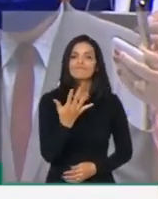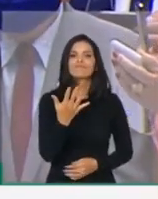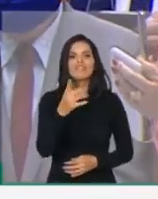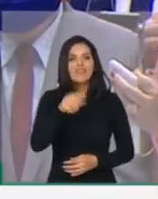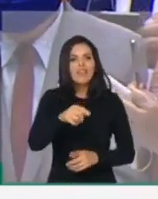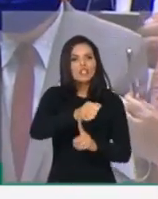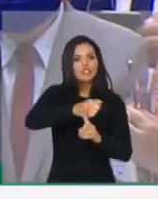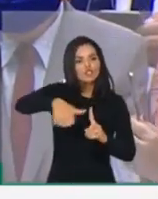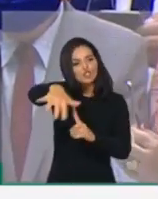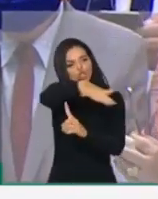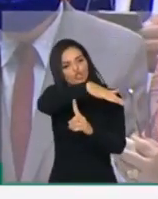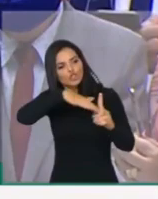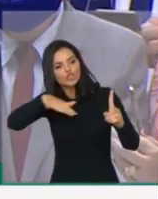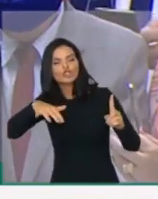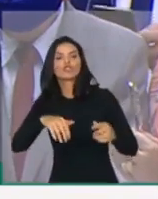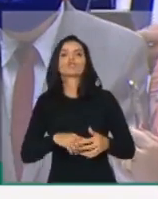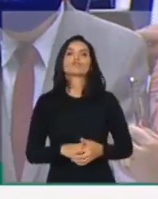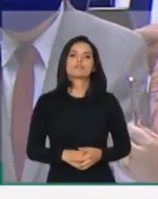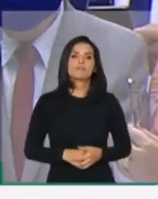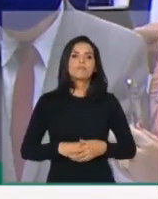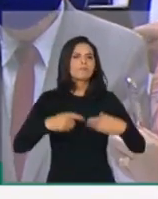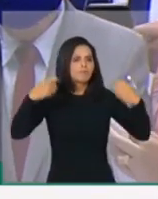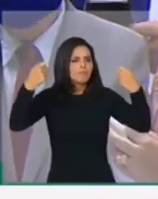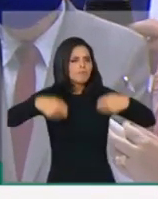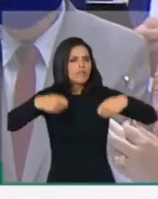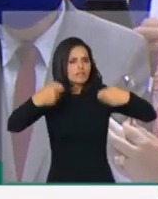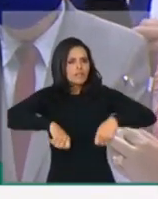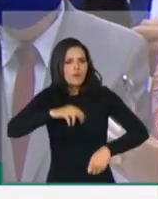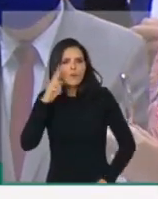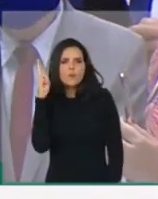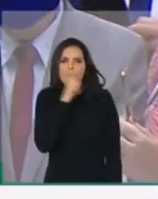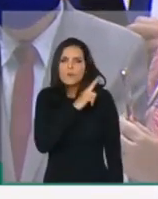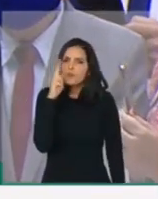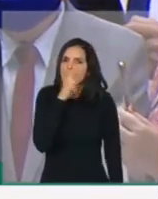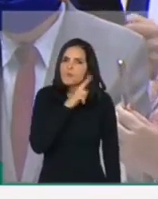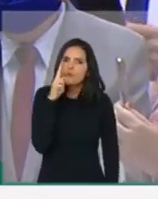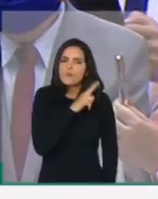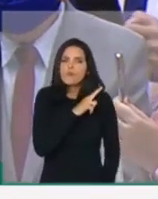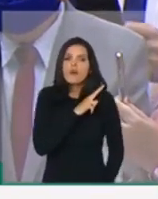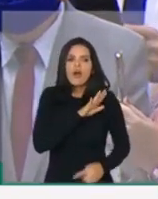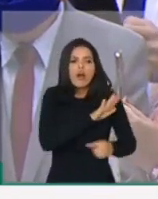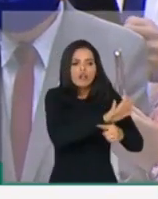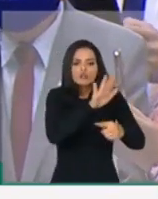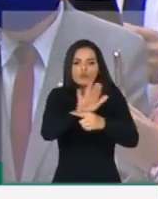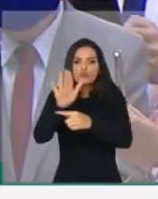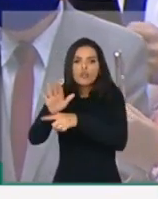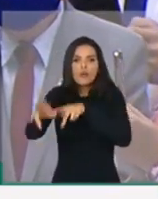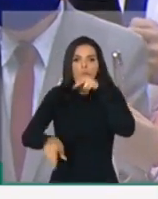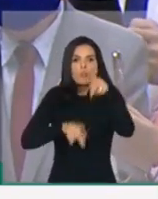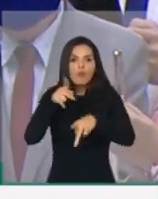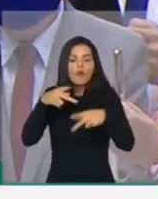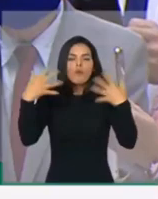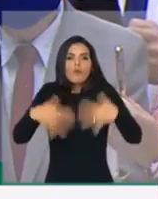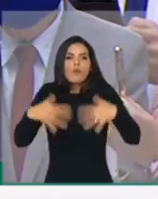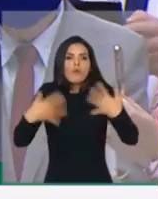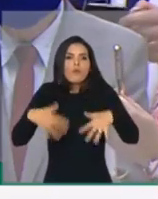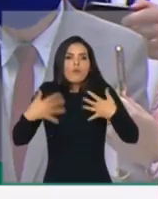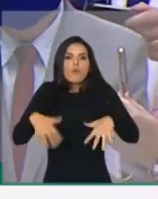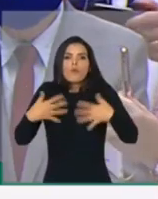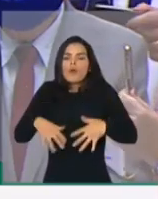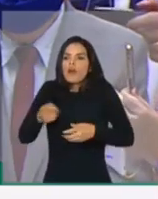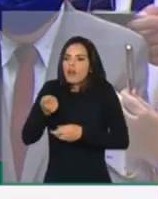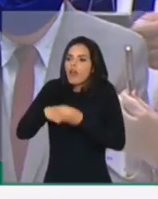nossa sociedade. Precisamos urgentemente amparar os brasileiros que estão em estado de